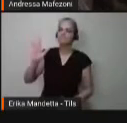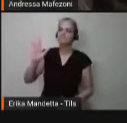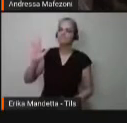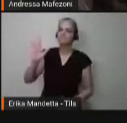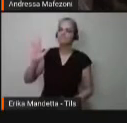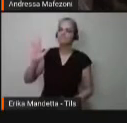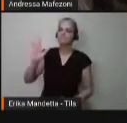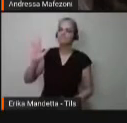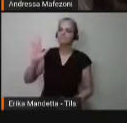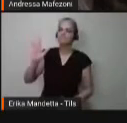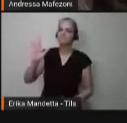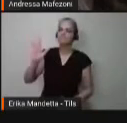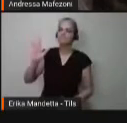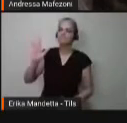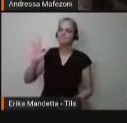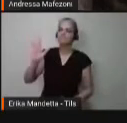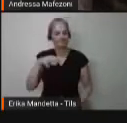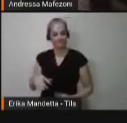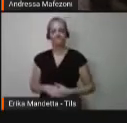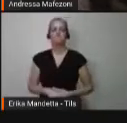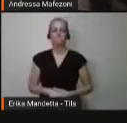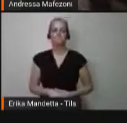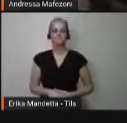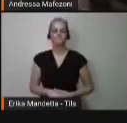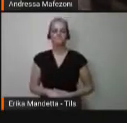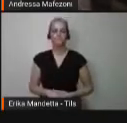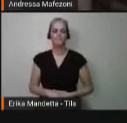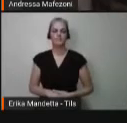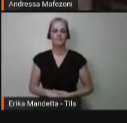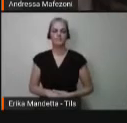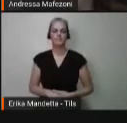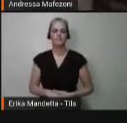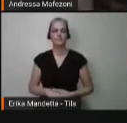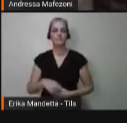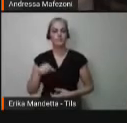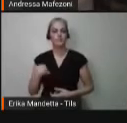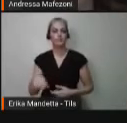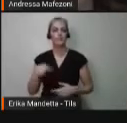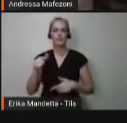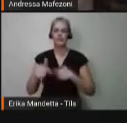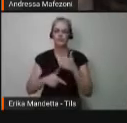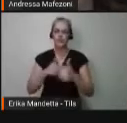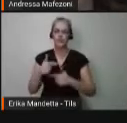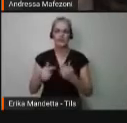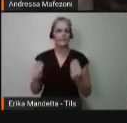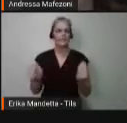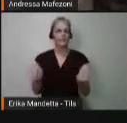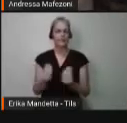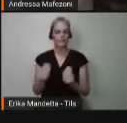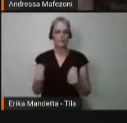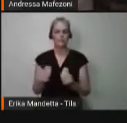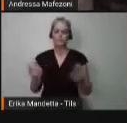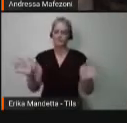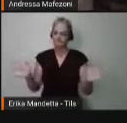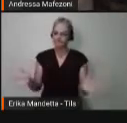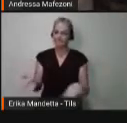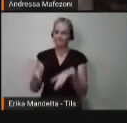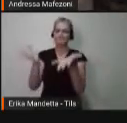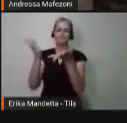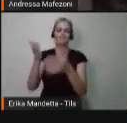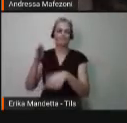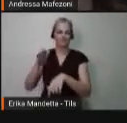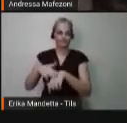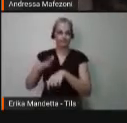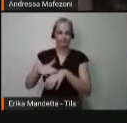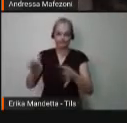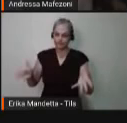estes estudantes. Esse trabalho ele foi fomentado e é fomentado na